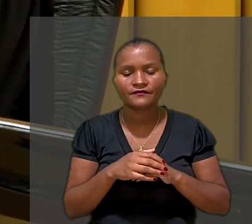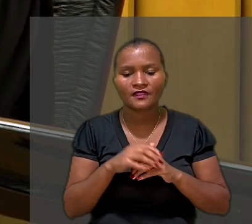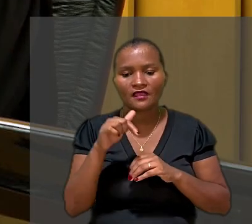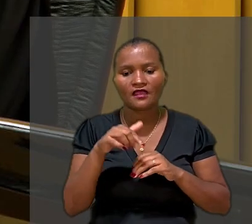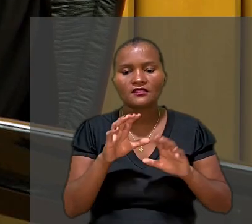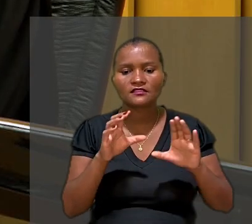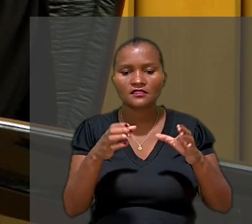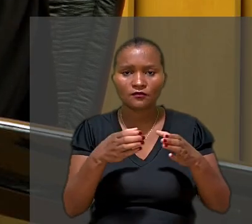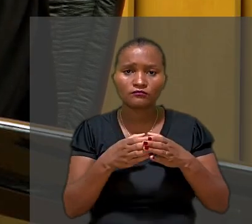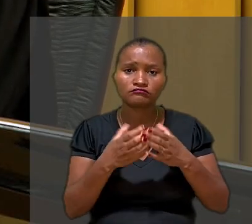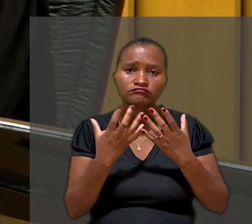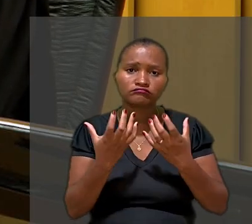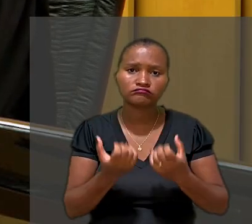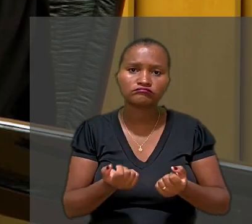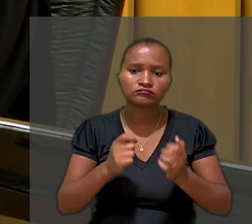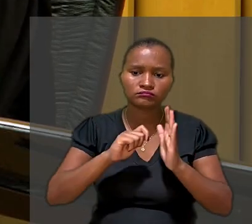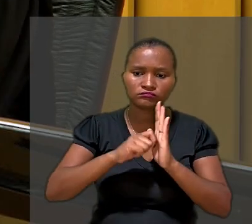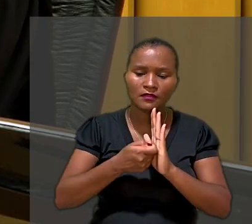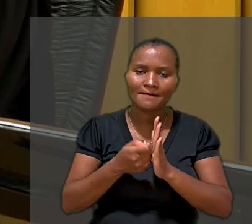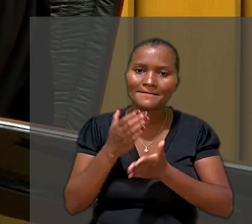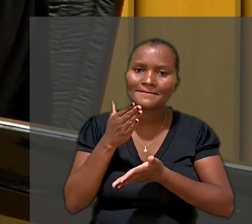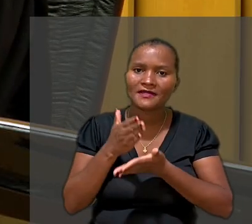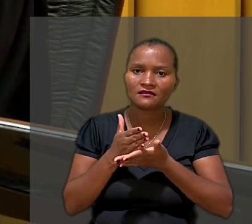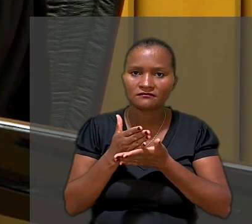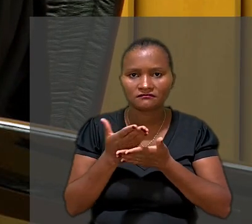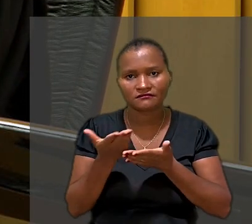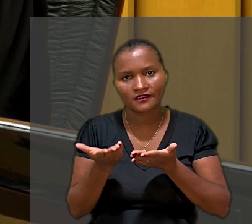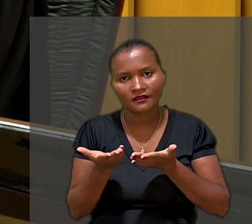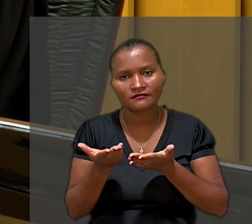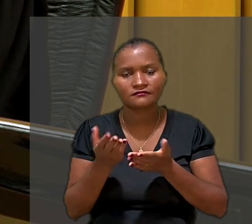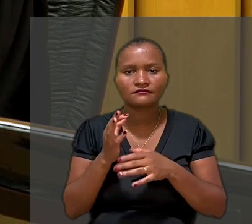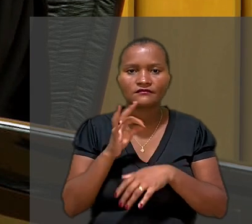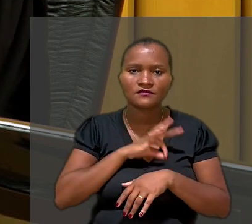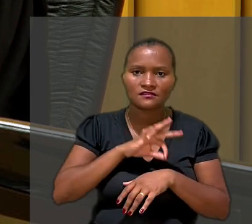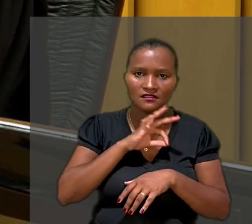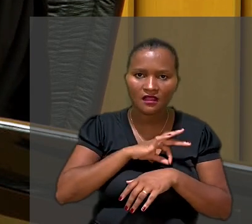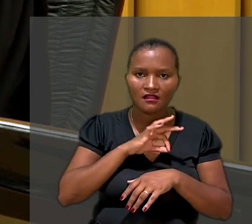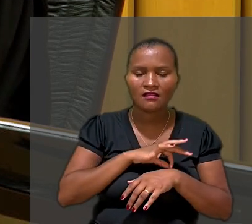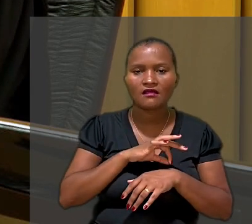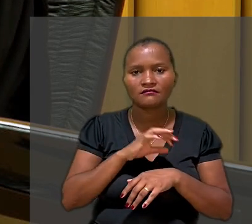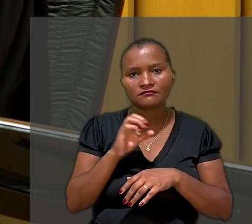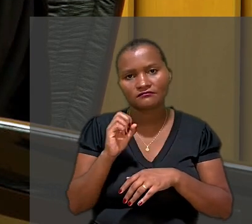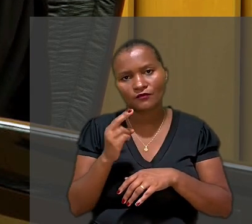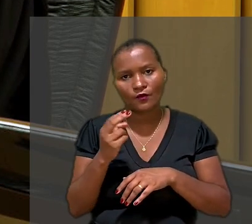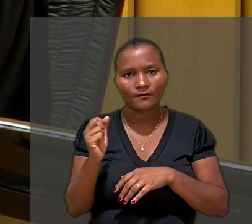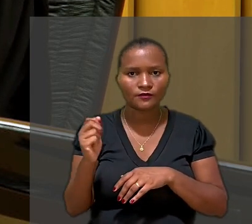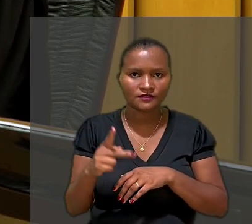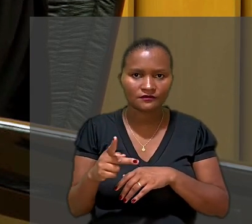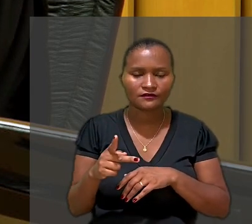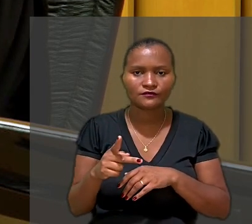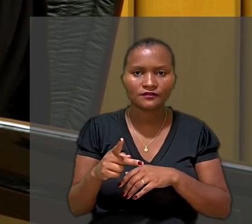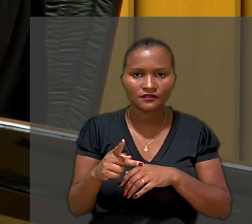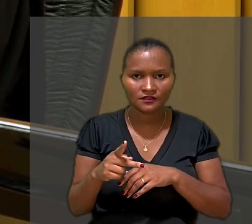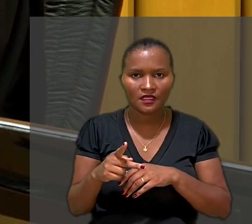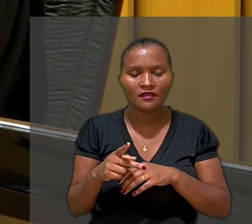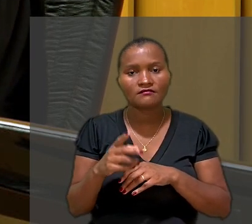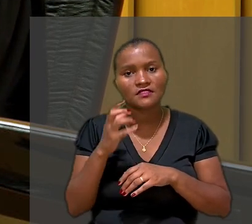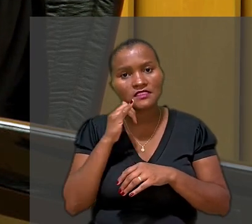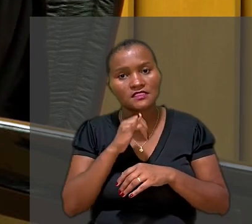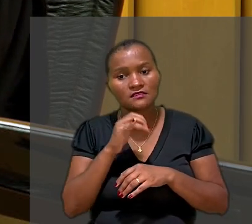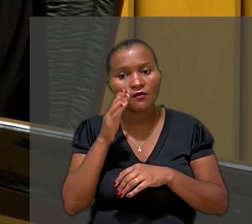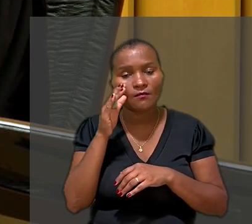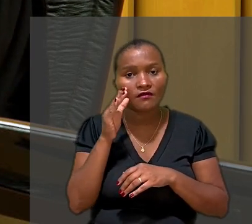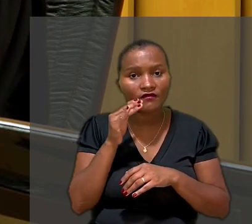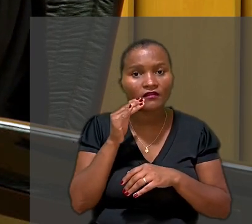Essa corte passou a admitir a penhora parcial sobre salários, vencimentos e proventos de aposentadoria do executado, desde